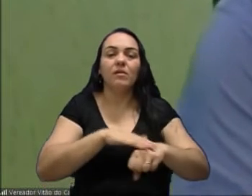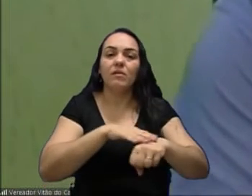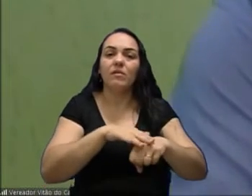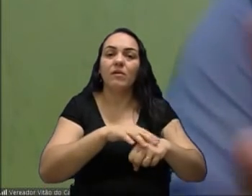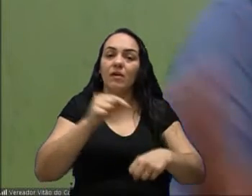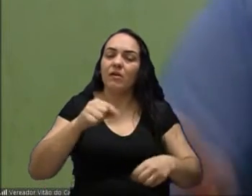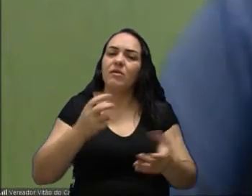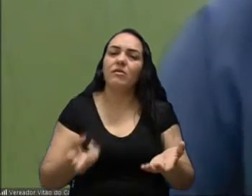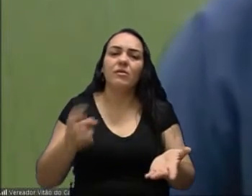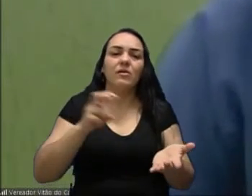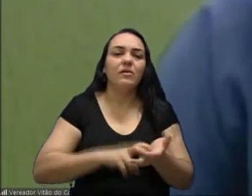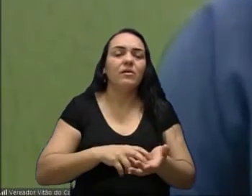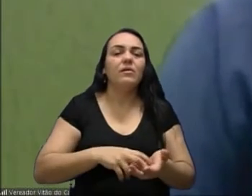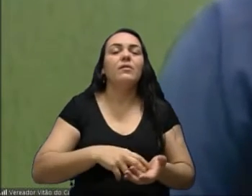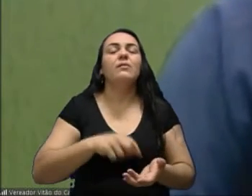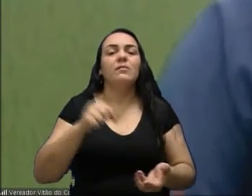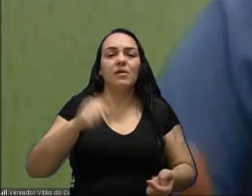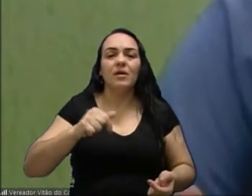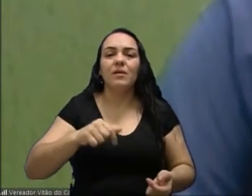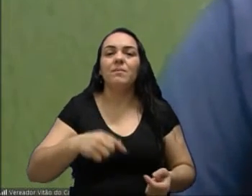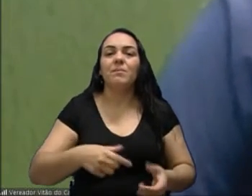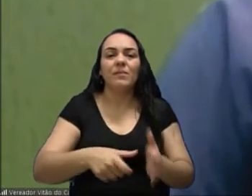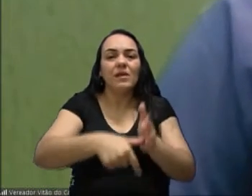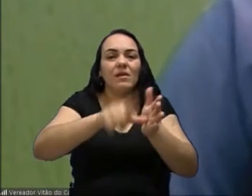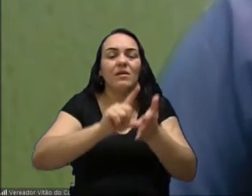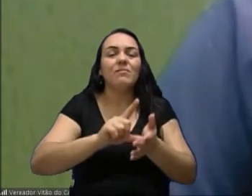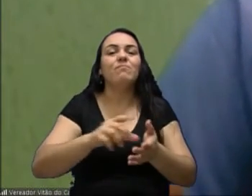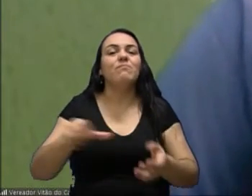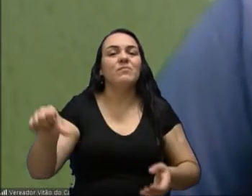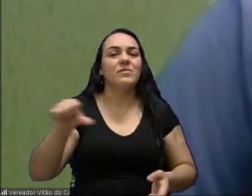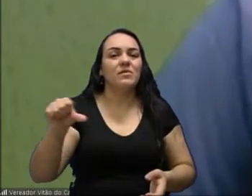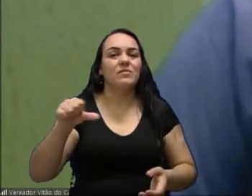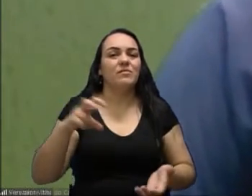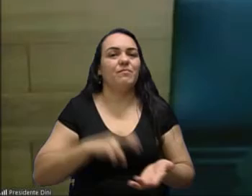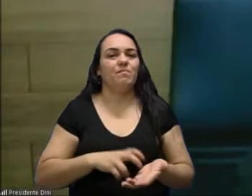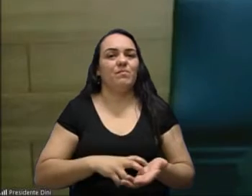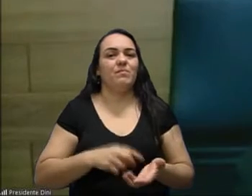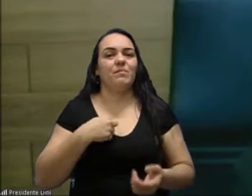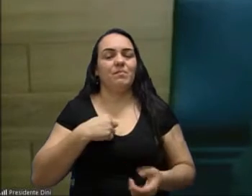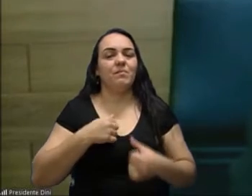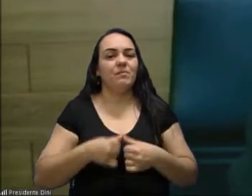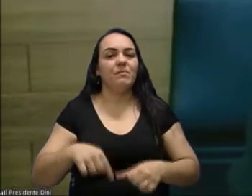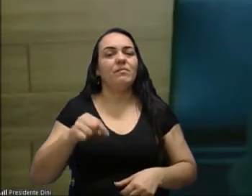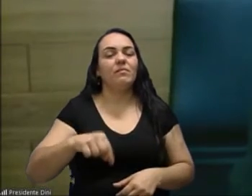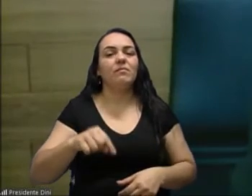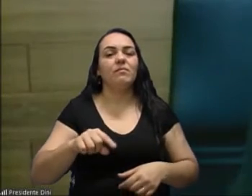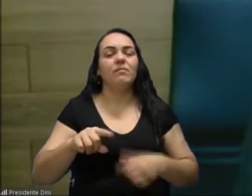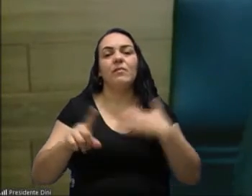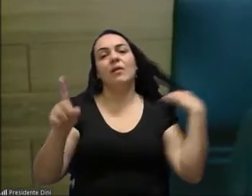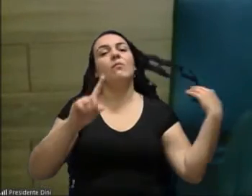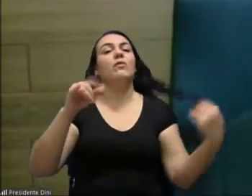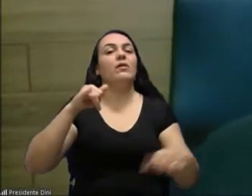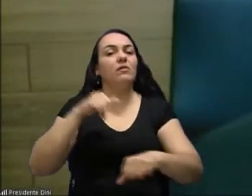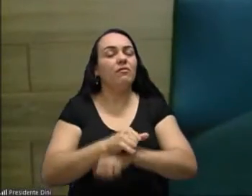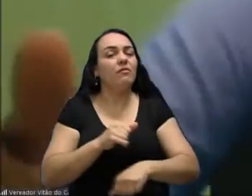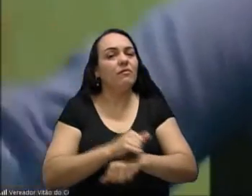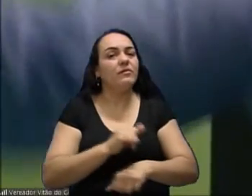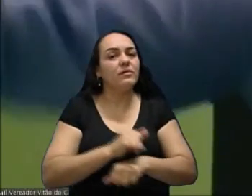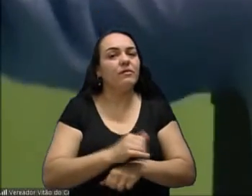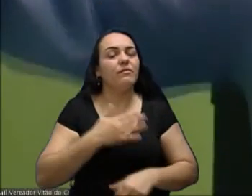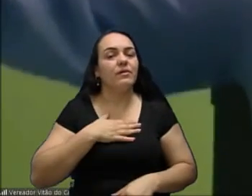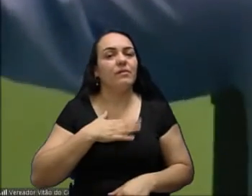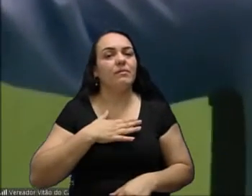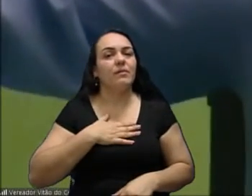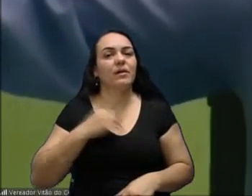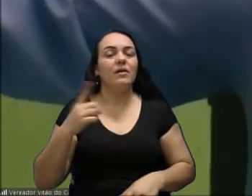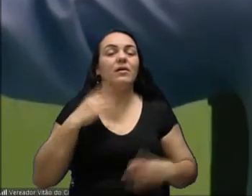9 da manhã pra não colocar a falta tá bom Dine só isso pra não colocar a falta porque se vir alguém do seu bairro algum amigo